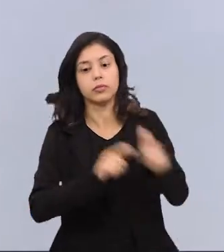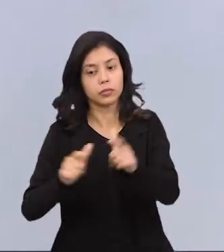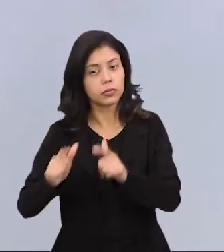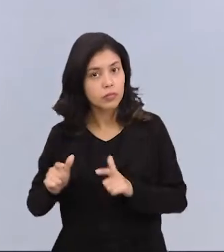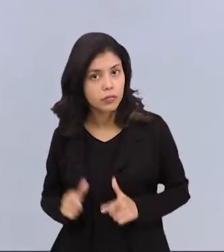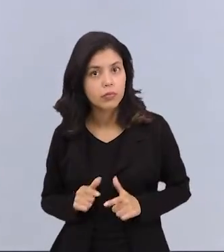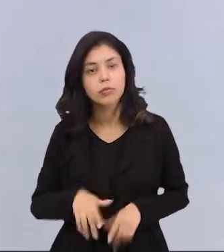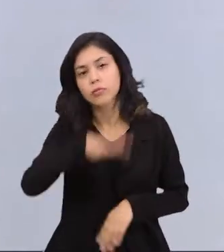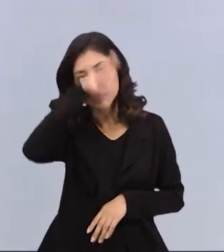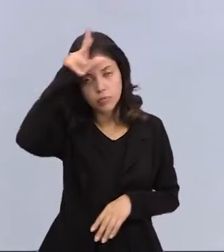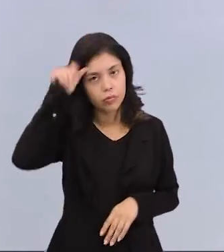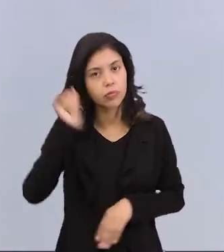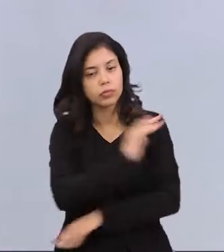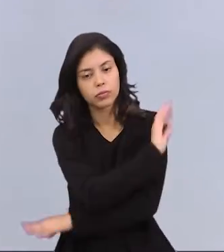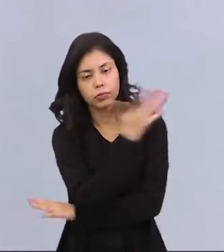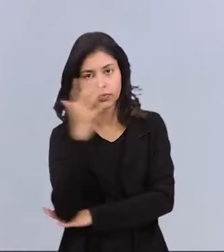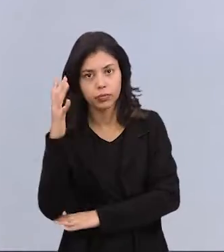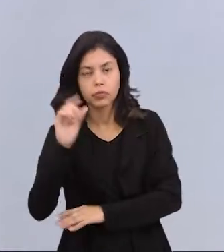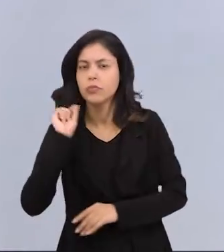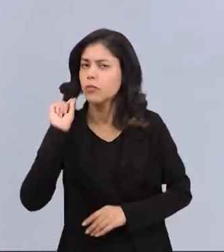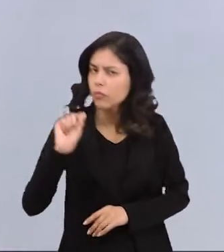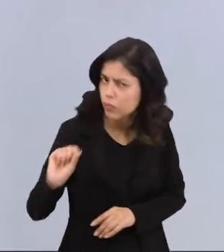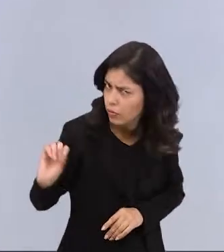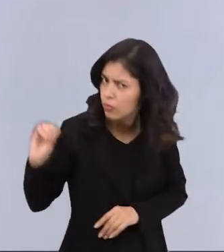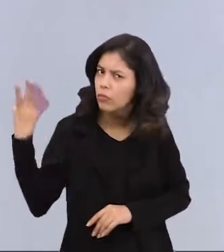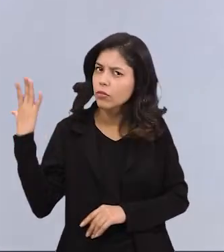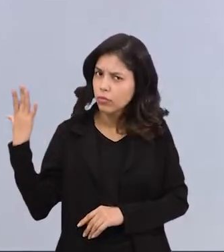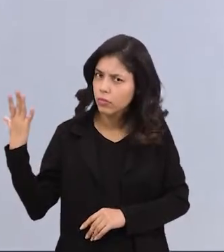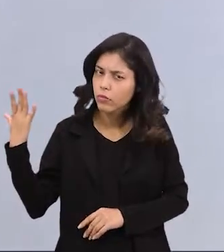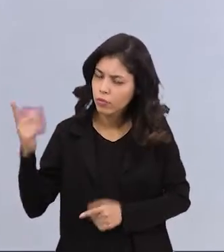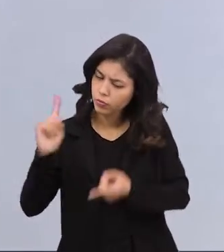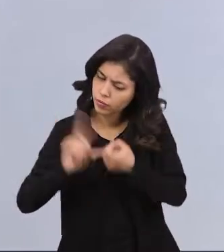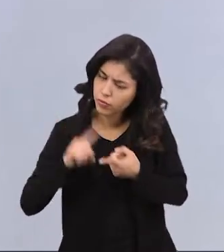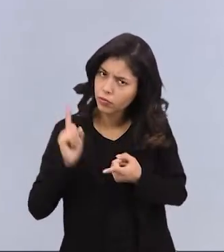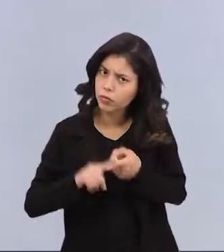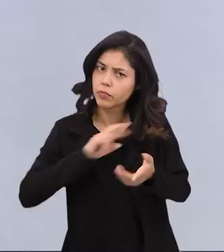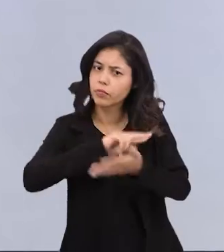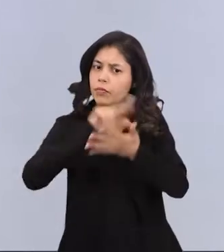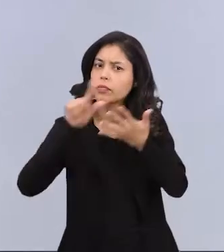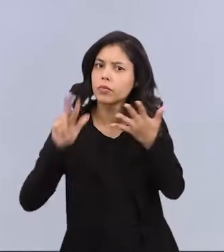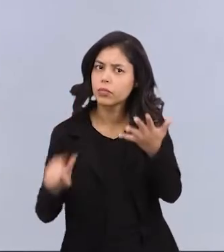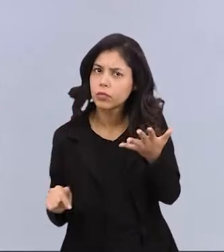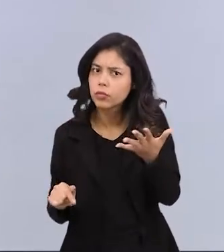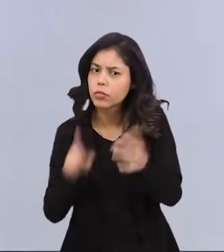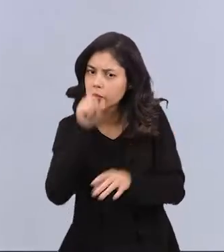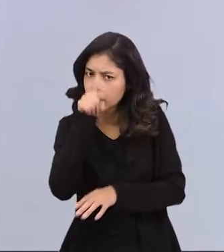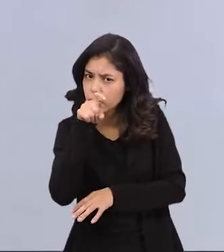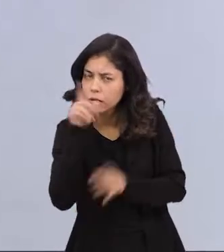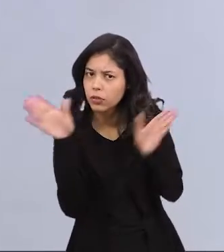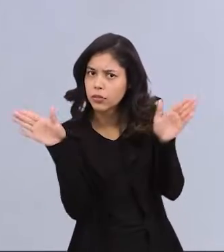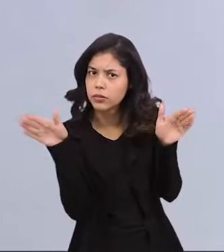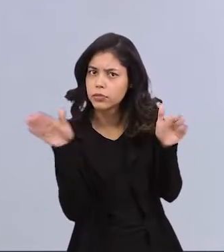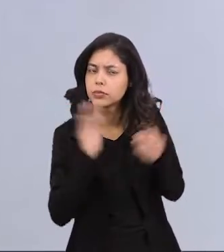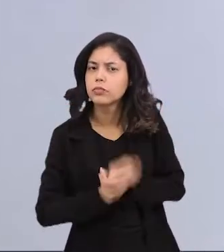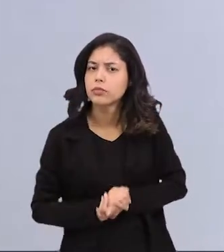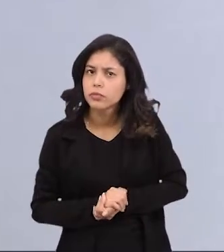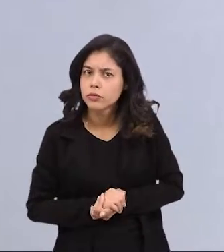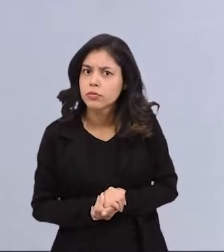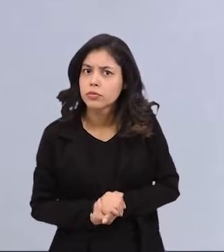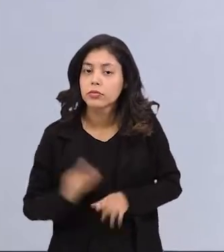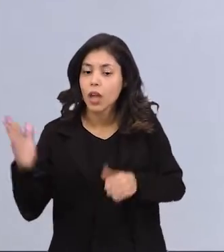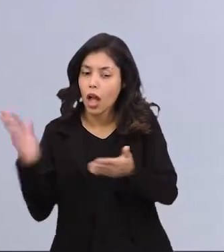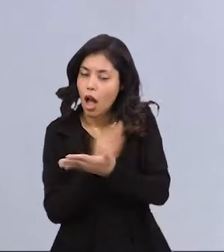floresta amazônica. O que será que acontece? Por que nós temos vários tipos de papagaio? Por quê?